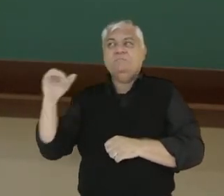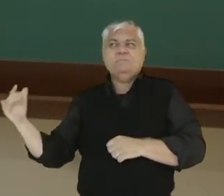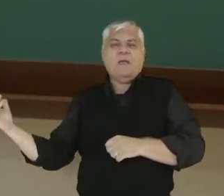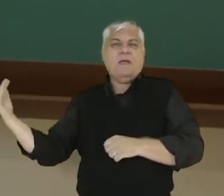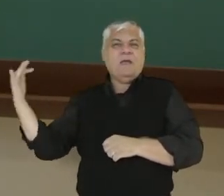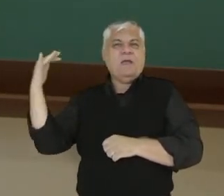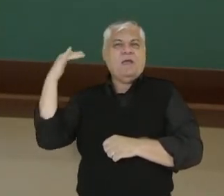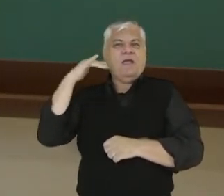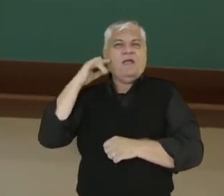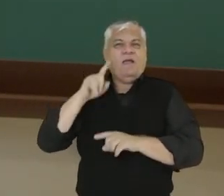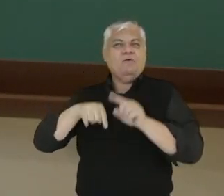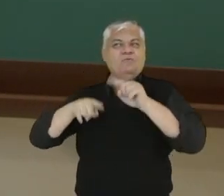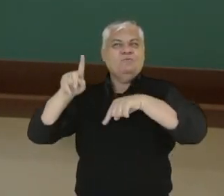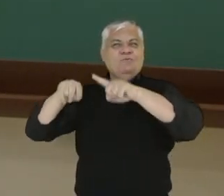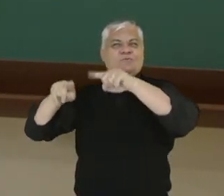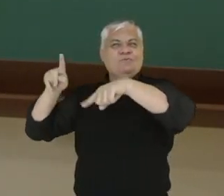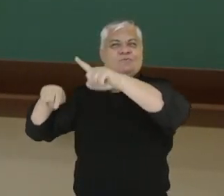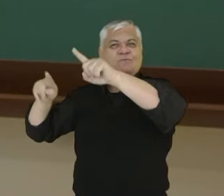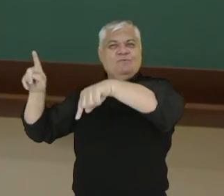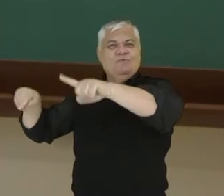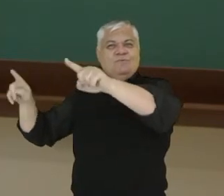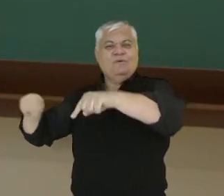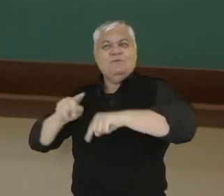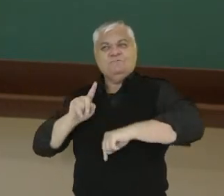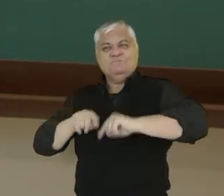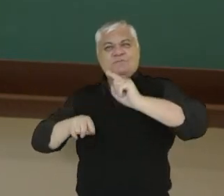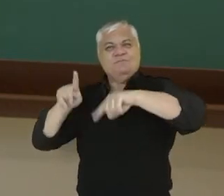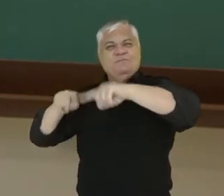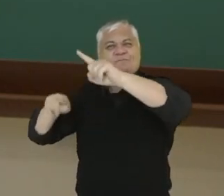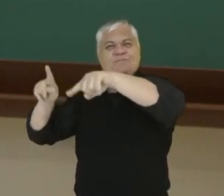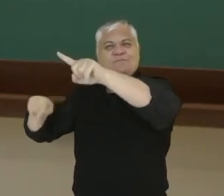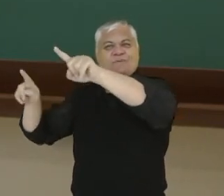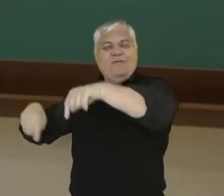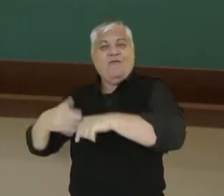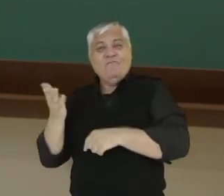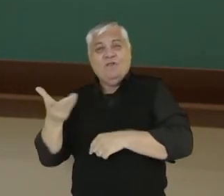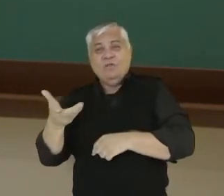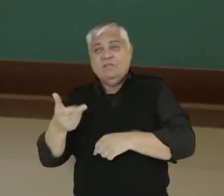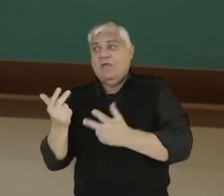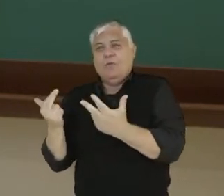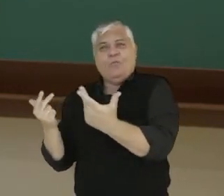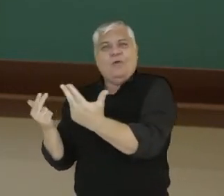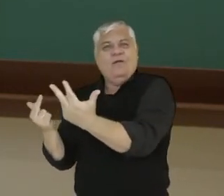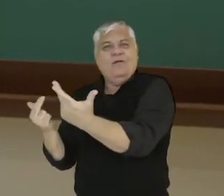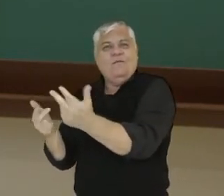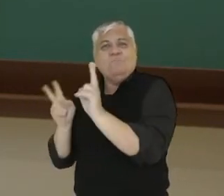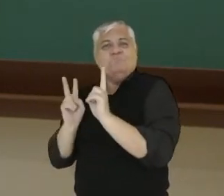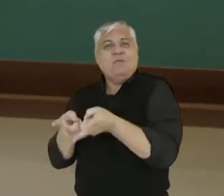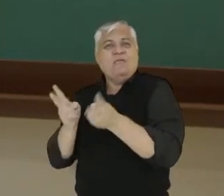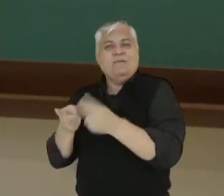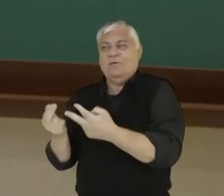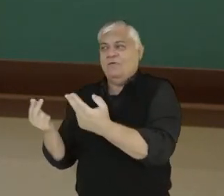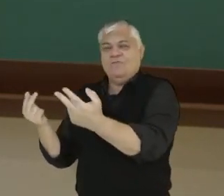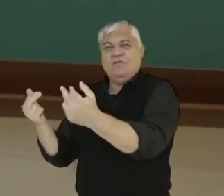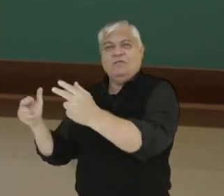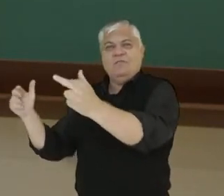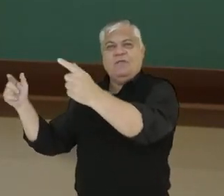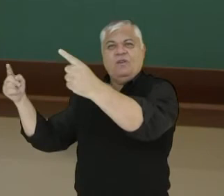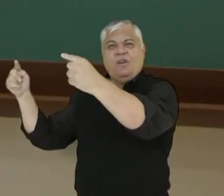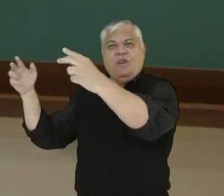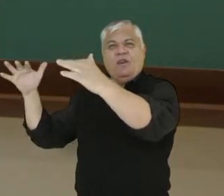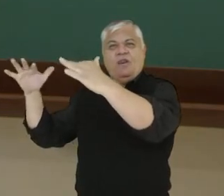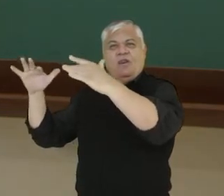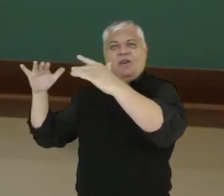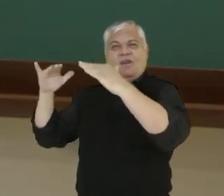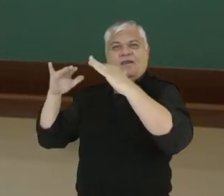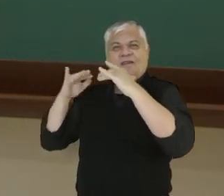eles. Você sabia que todas as vozes têm a mesma velocidade? Porque é o mesmo meio de propagação. O ar ali ele é